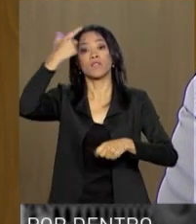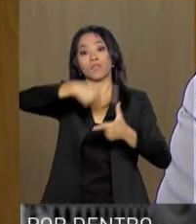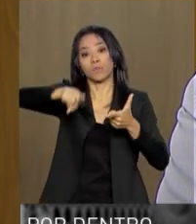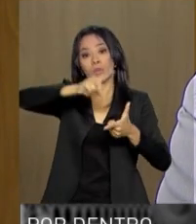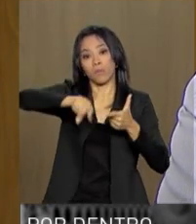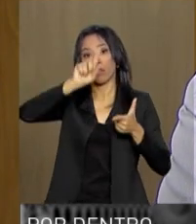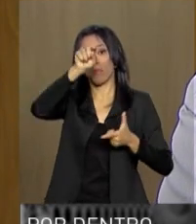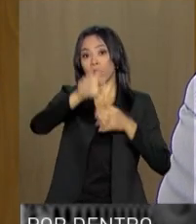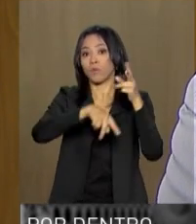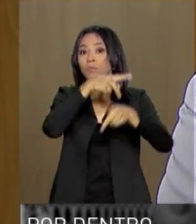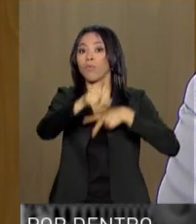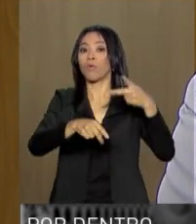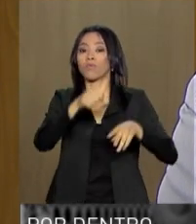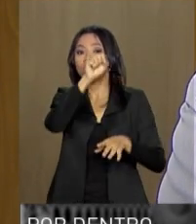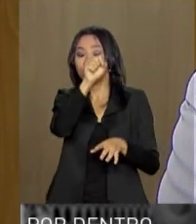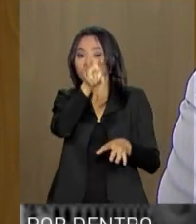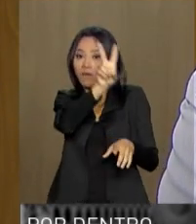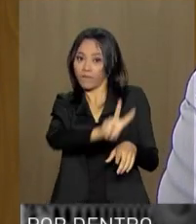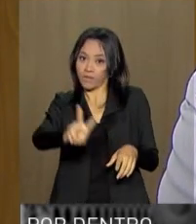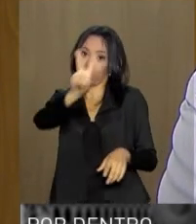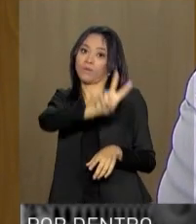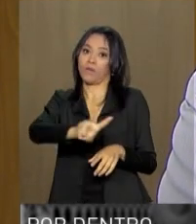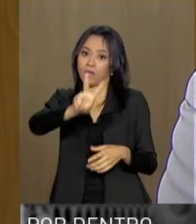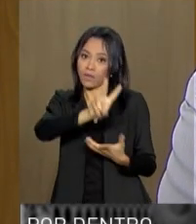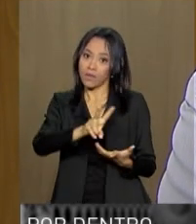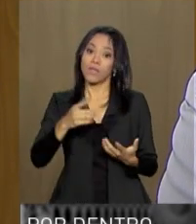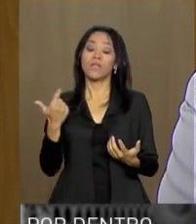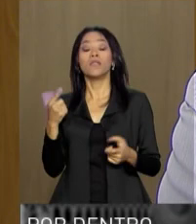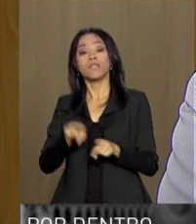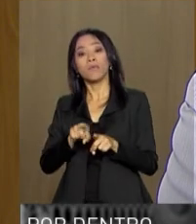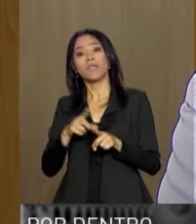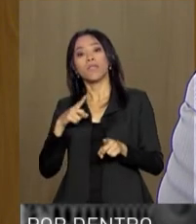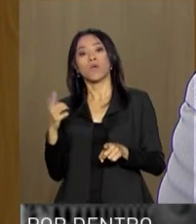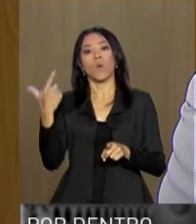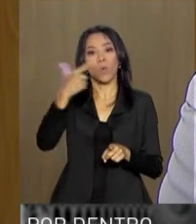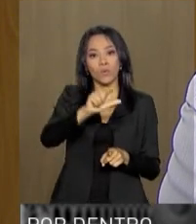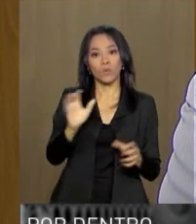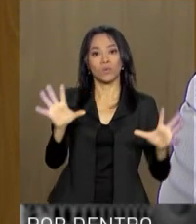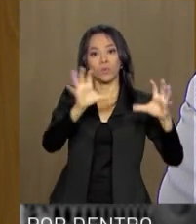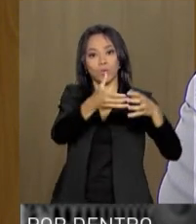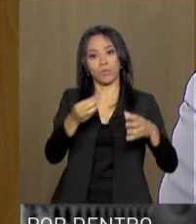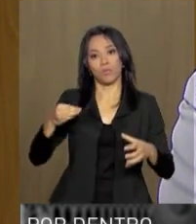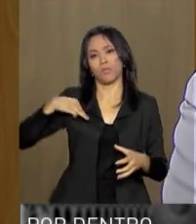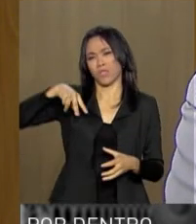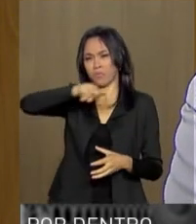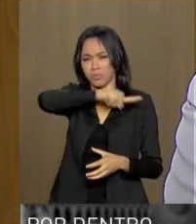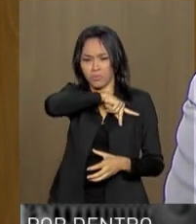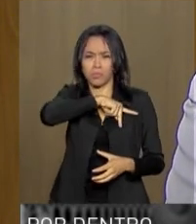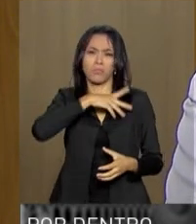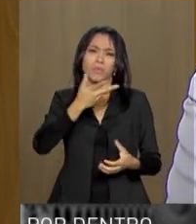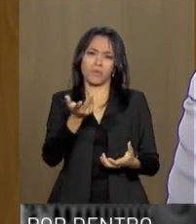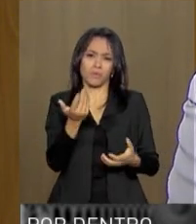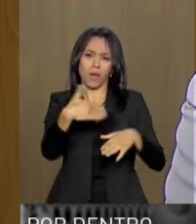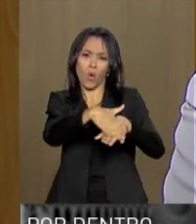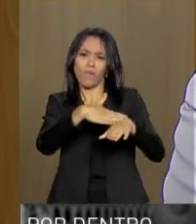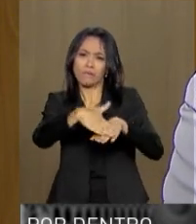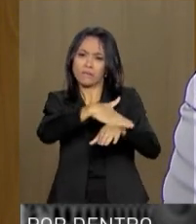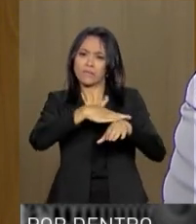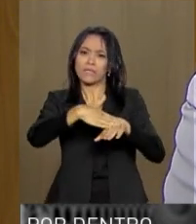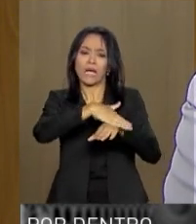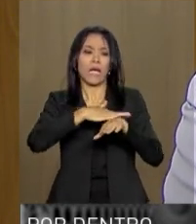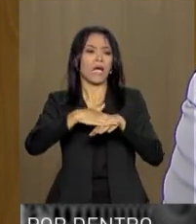órgãos entre eles o ministério público é ali pra que possam realmente conversar com o ministério público os órgãos